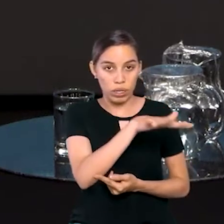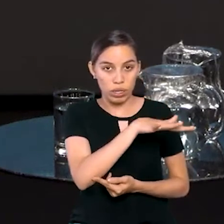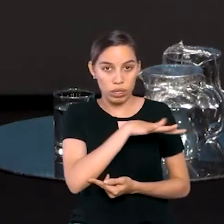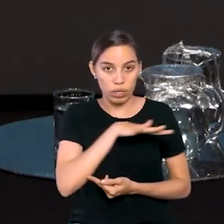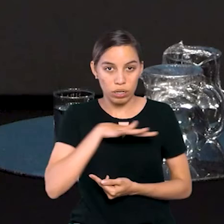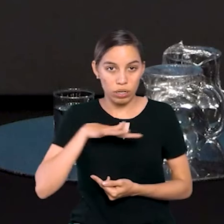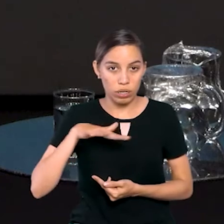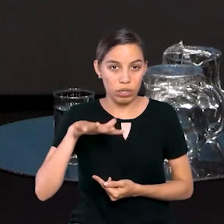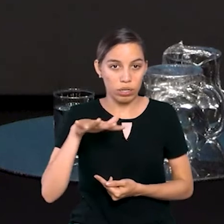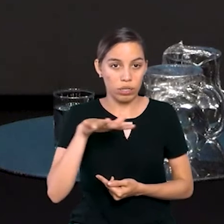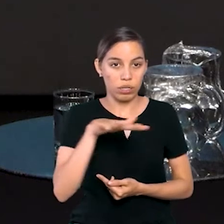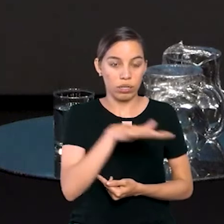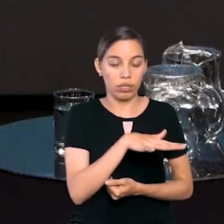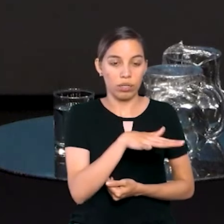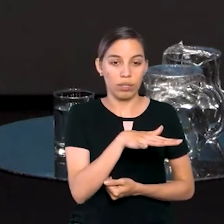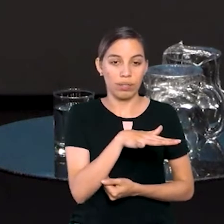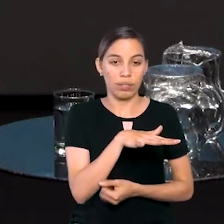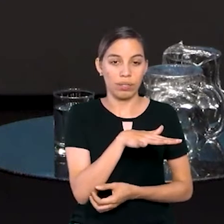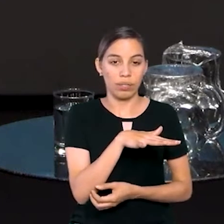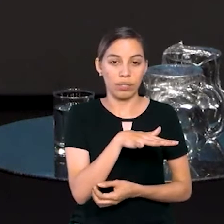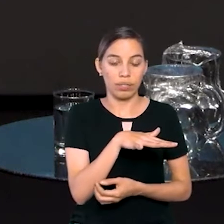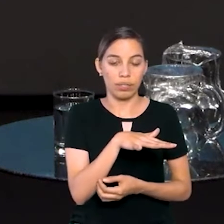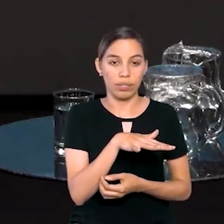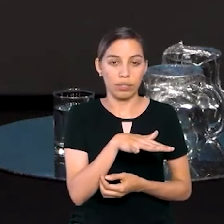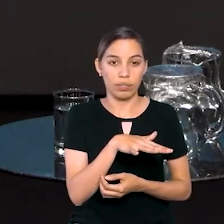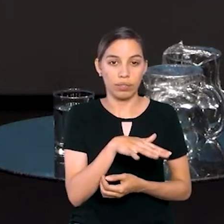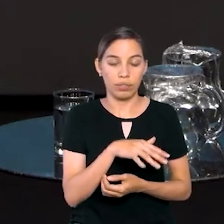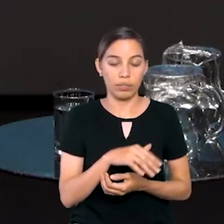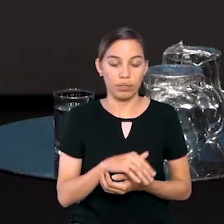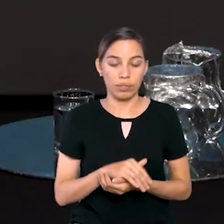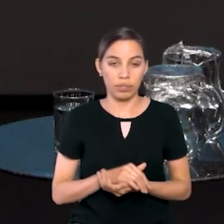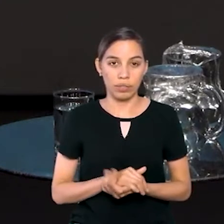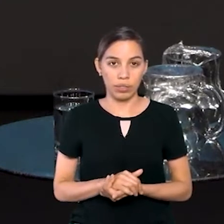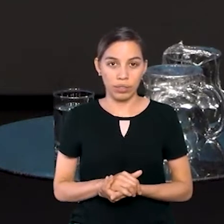geral esse